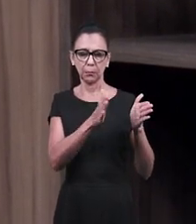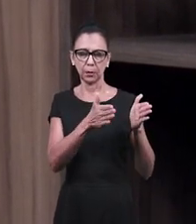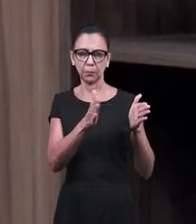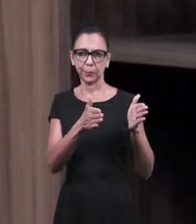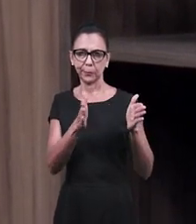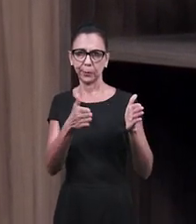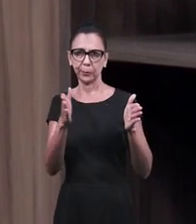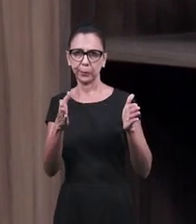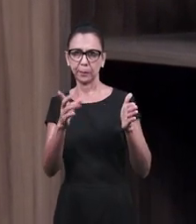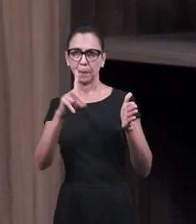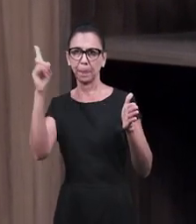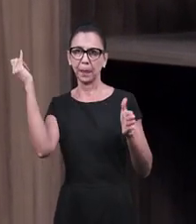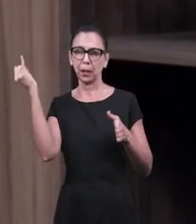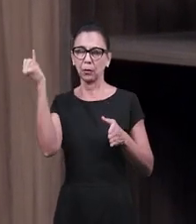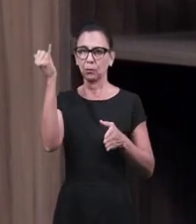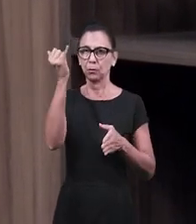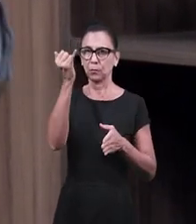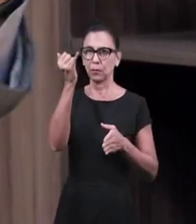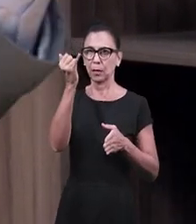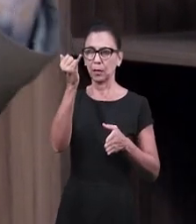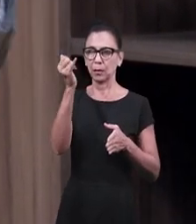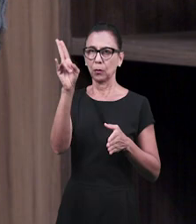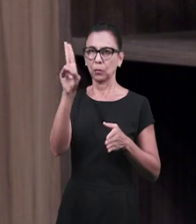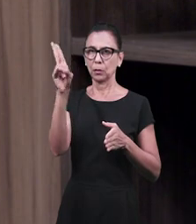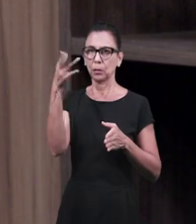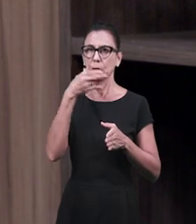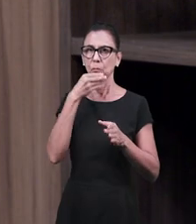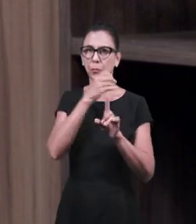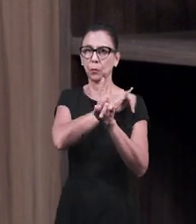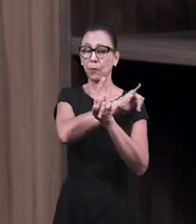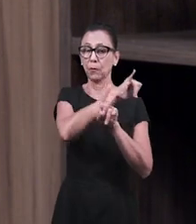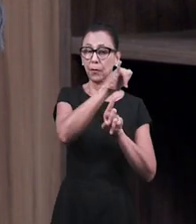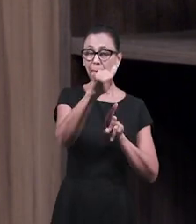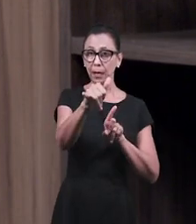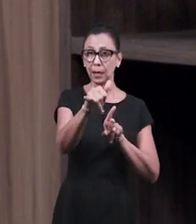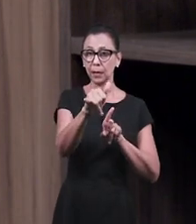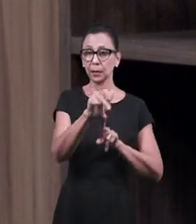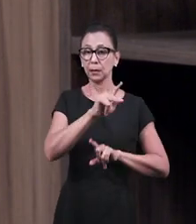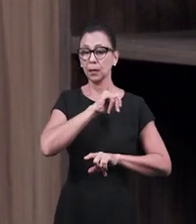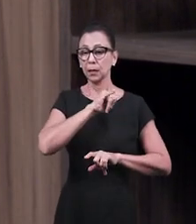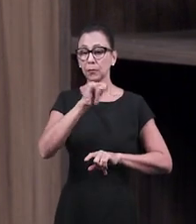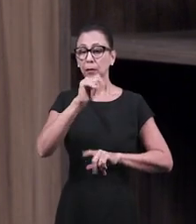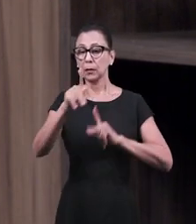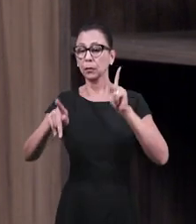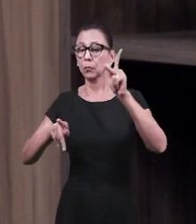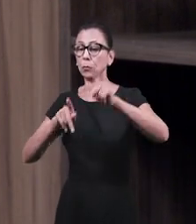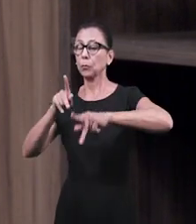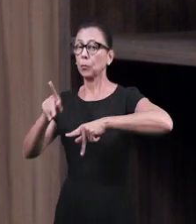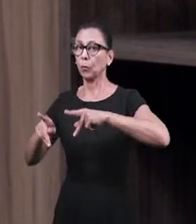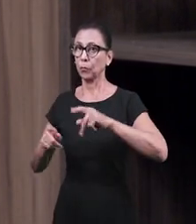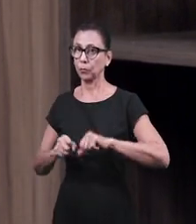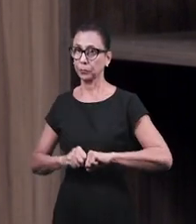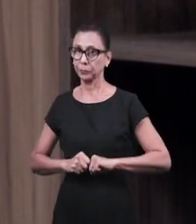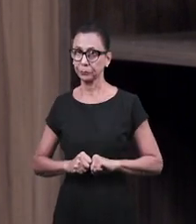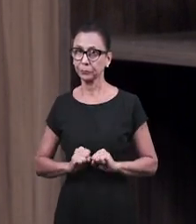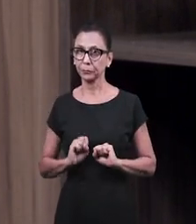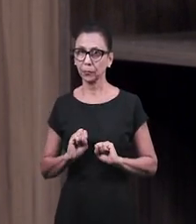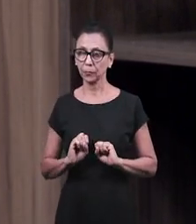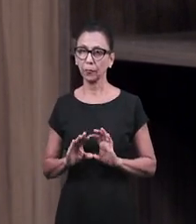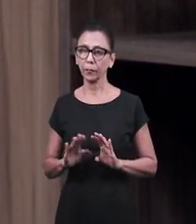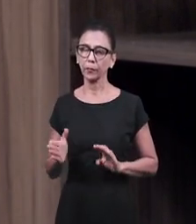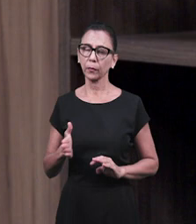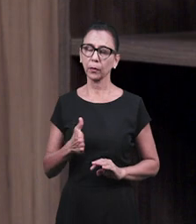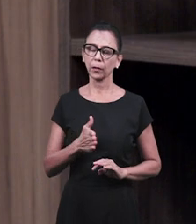ao povo através dos profetas, né? E a gente tem essa linha. E o Senhor Jesus vem